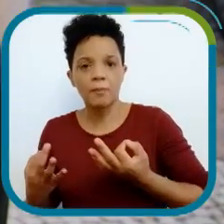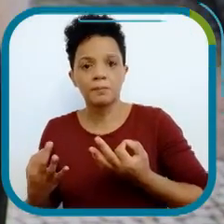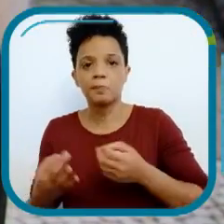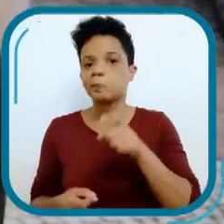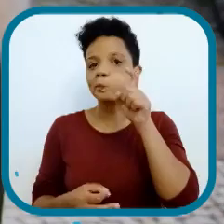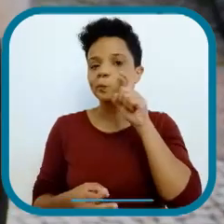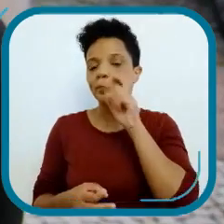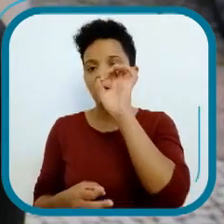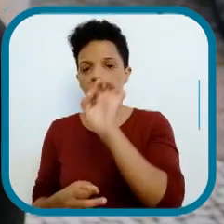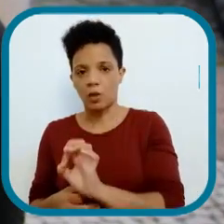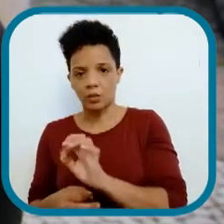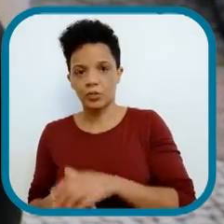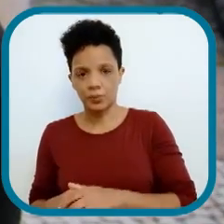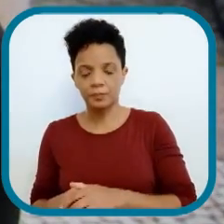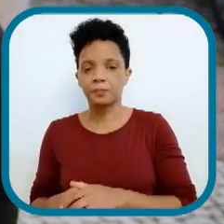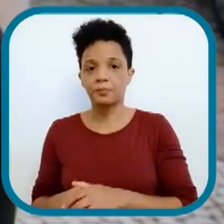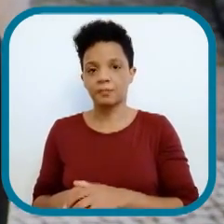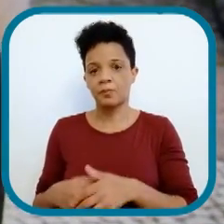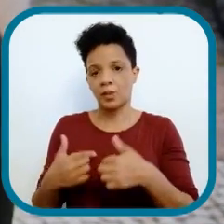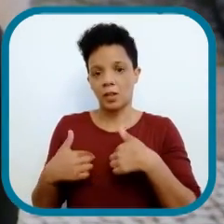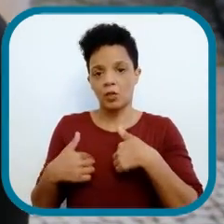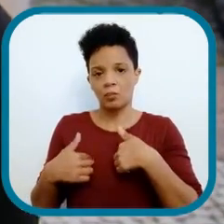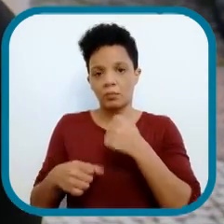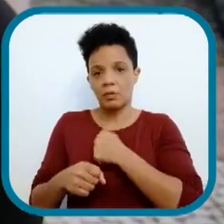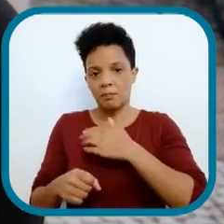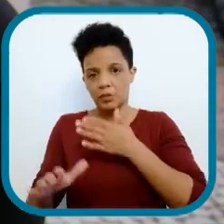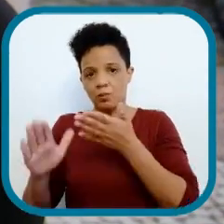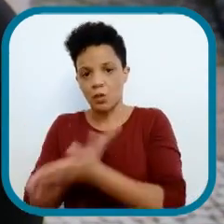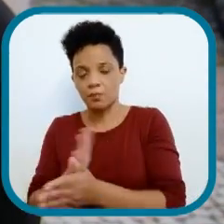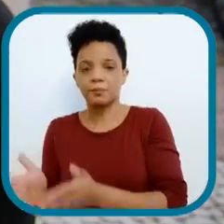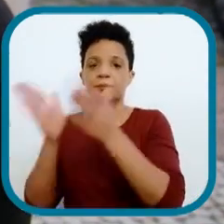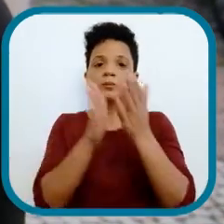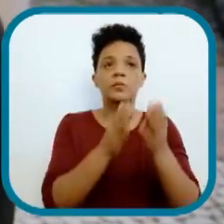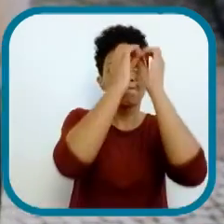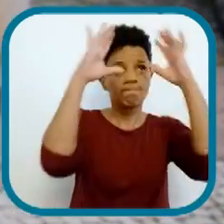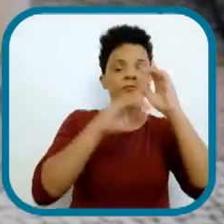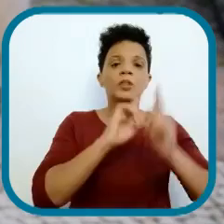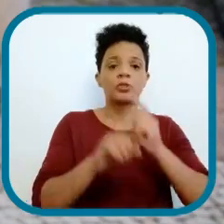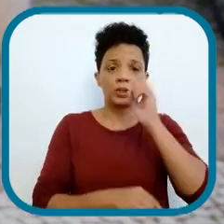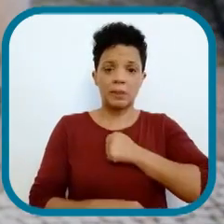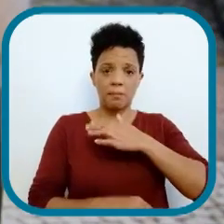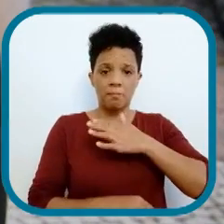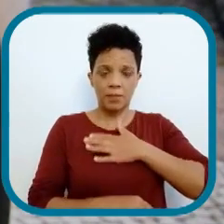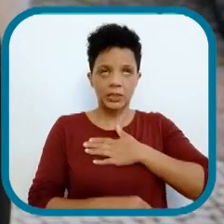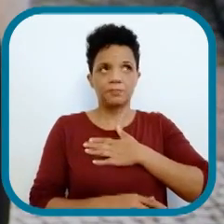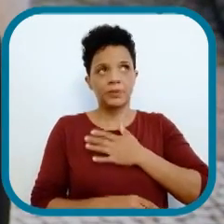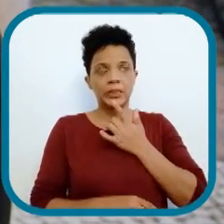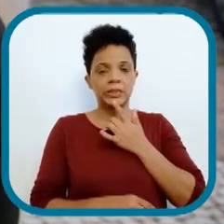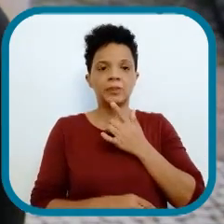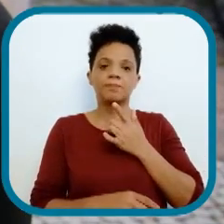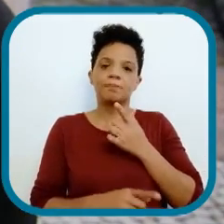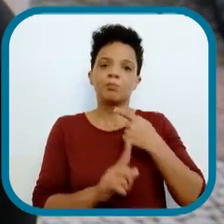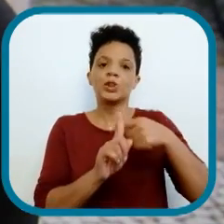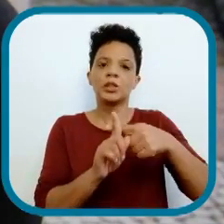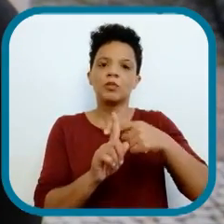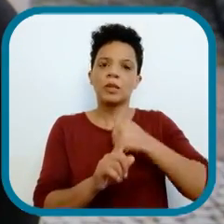realmente defender as cotas pelas quais eu estou a entrar na empresa. O segundo seria se a empresa, se só